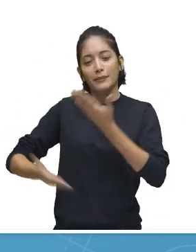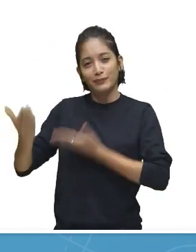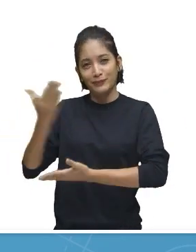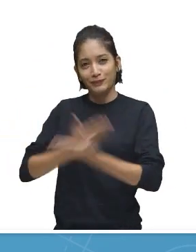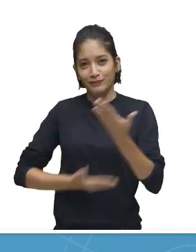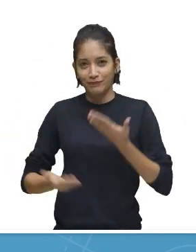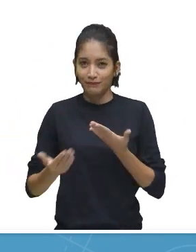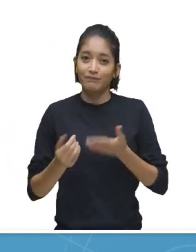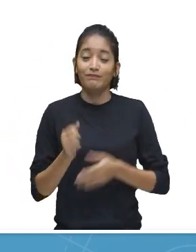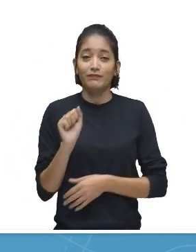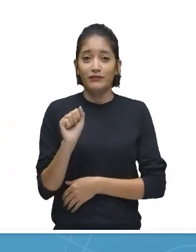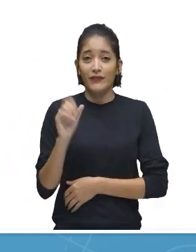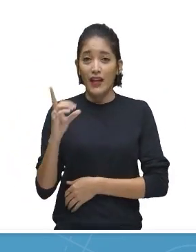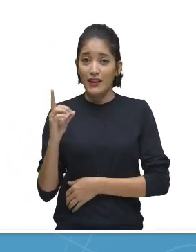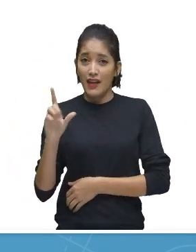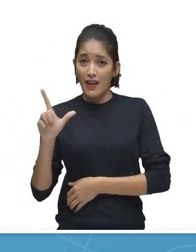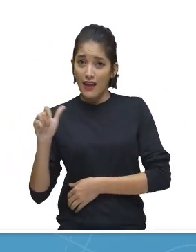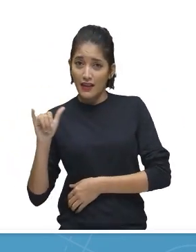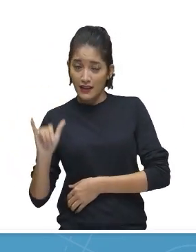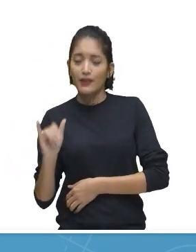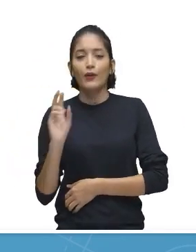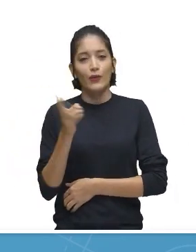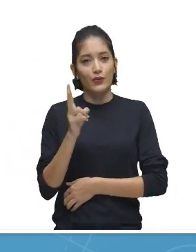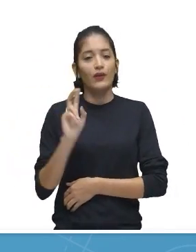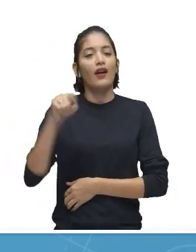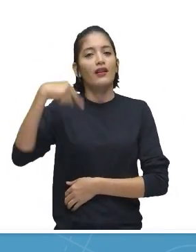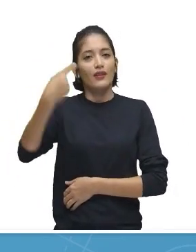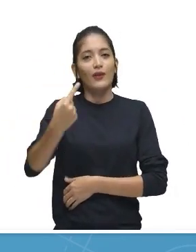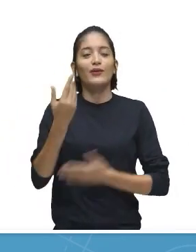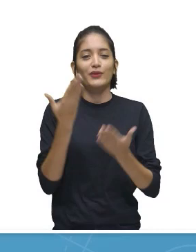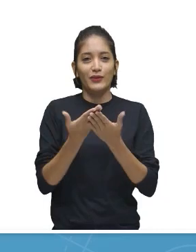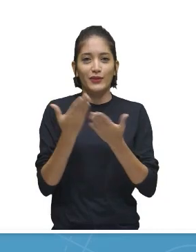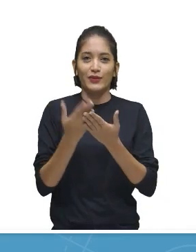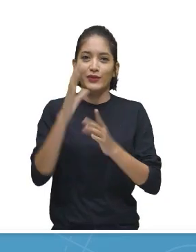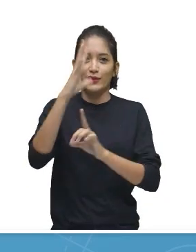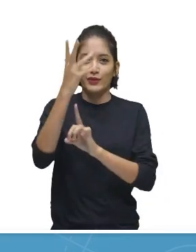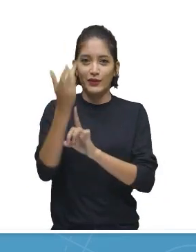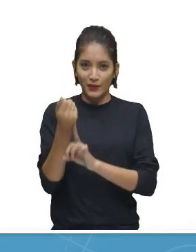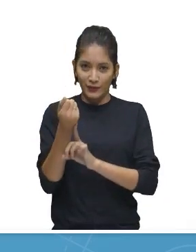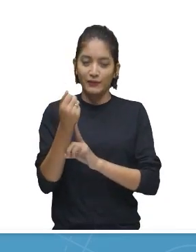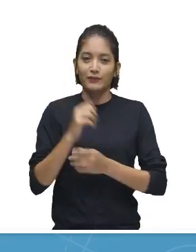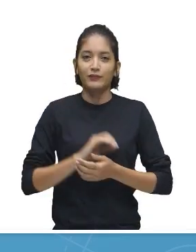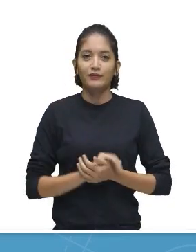conosco na nossa DLI, continue assim e até a próxima aula de arte.